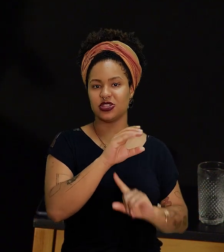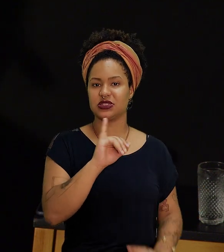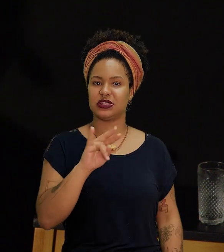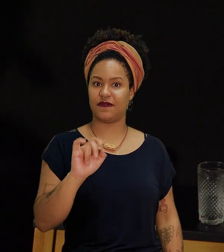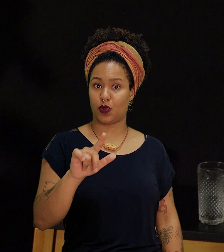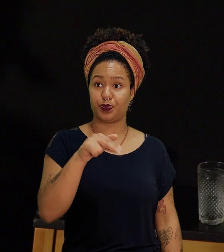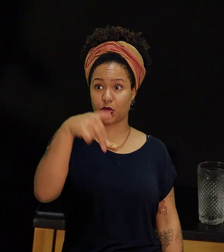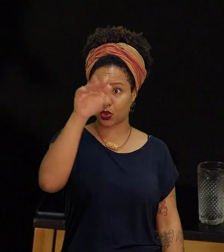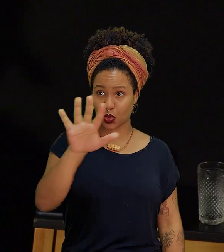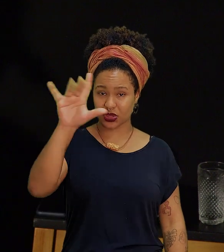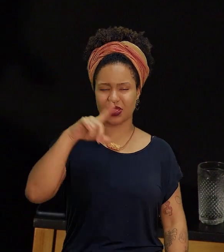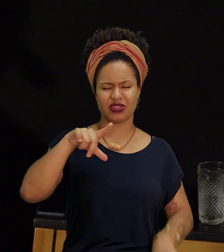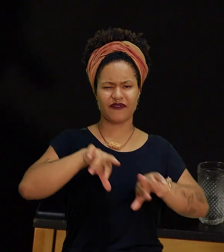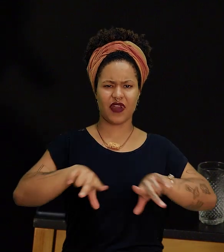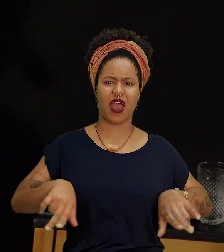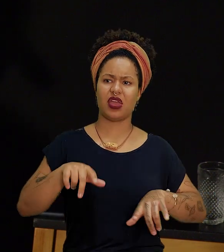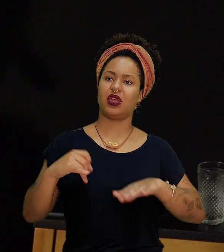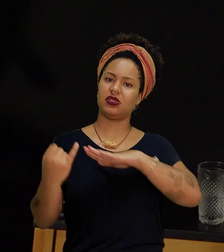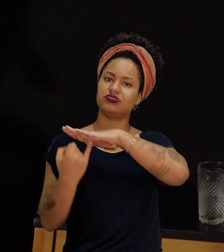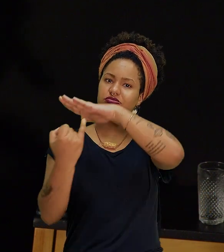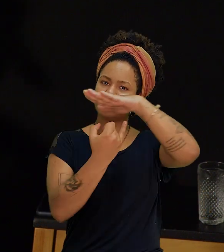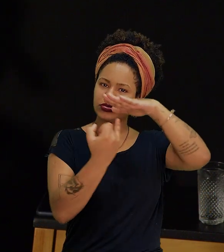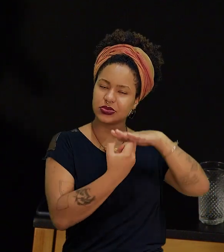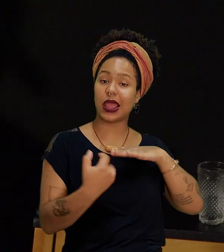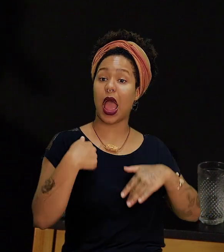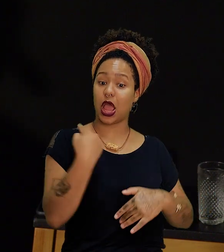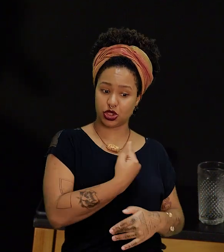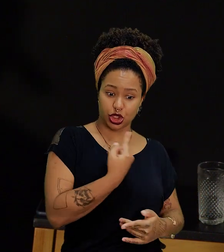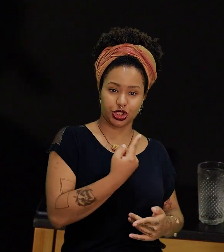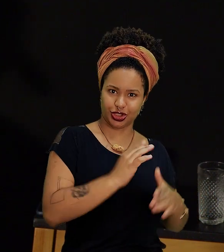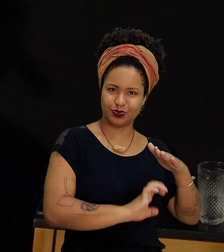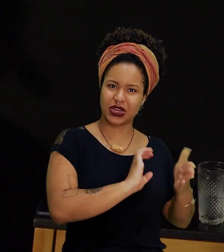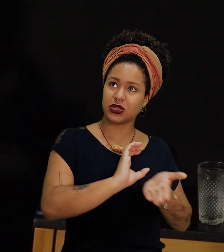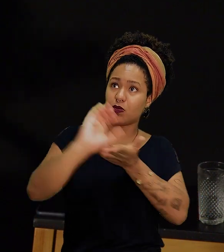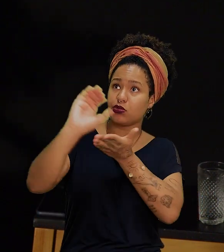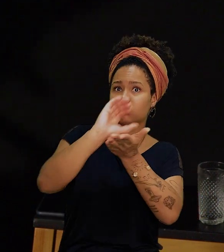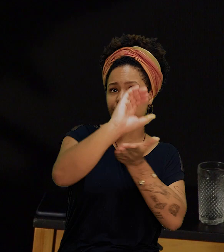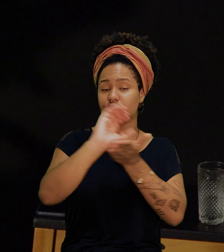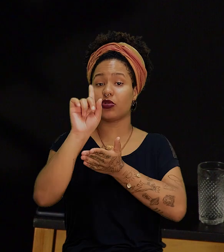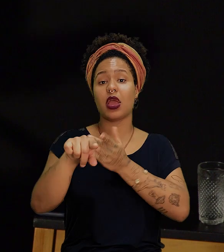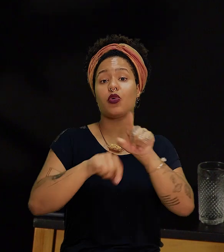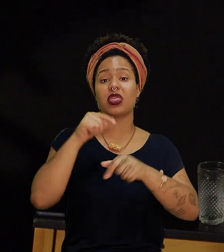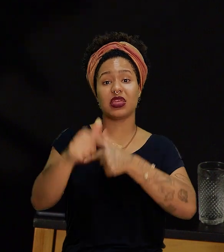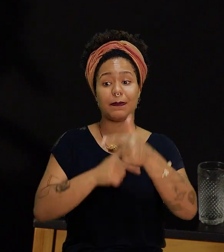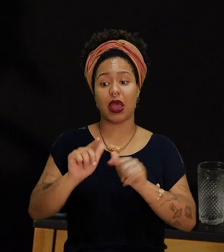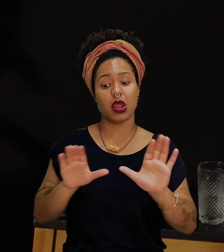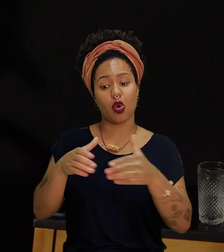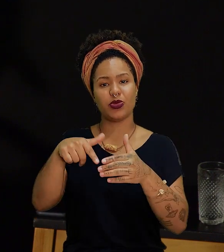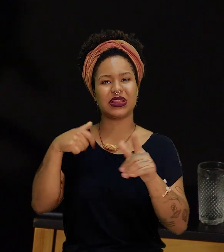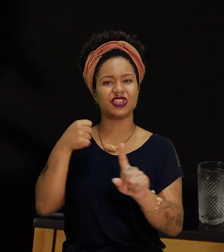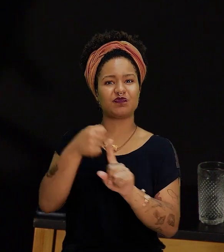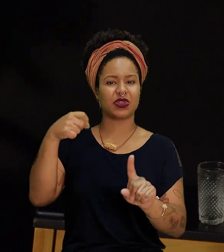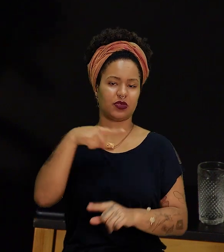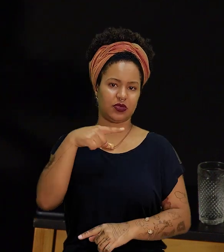na verdade, tem uma série de entidades que a gente financia que trabalham exatamente em apoio a comunidades que são